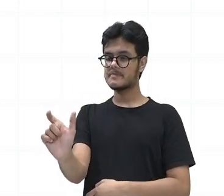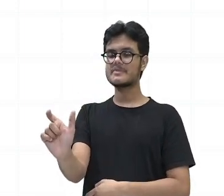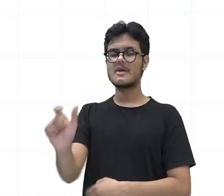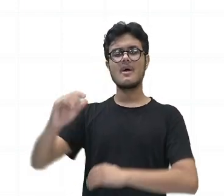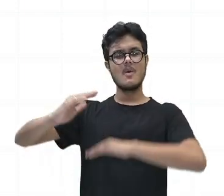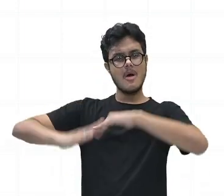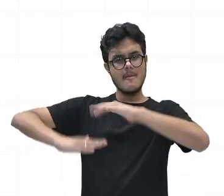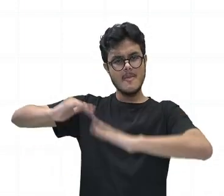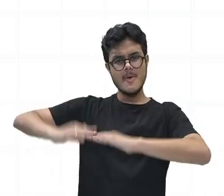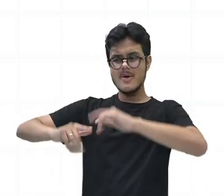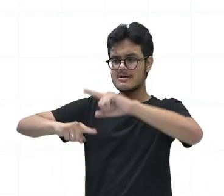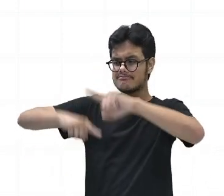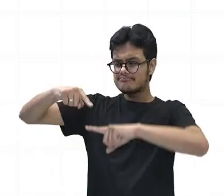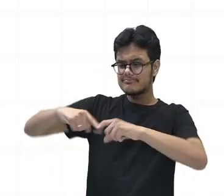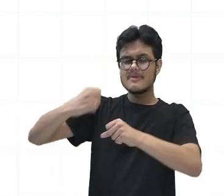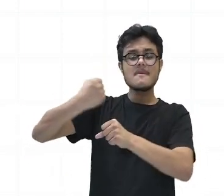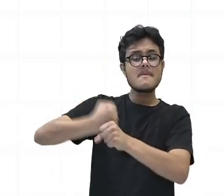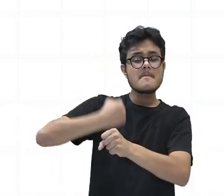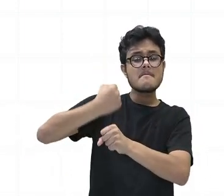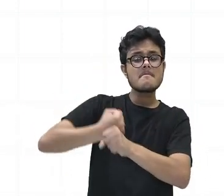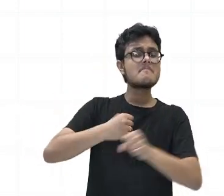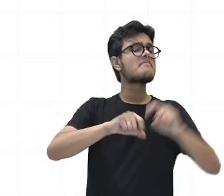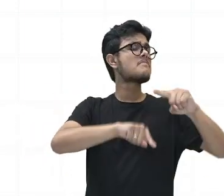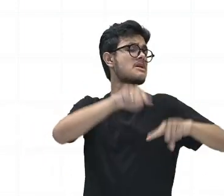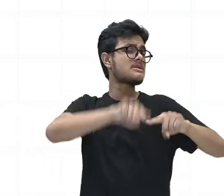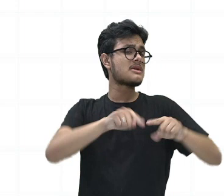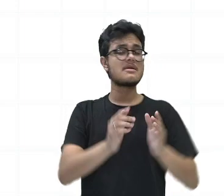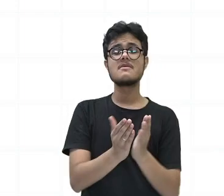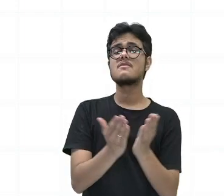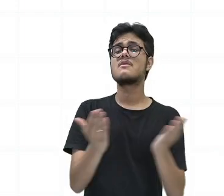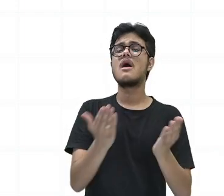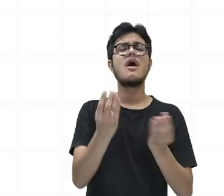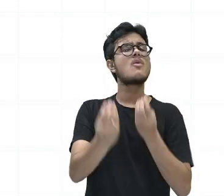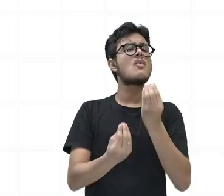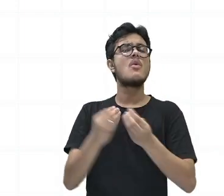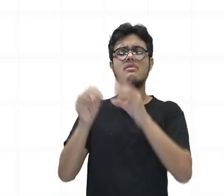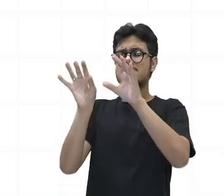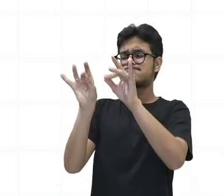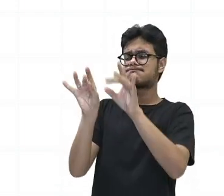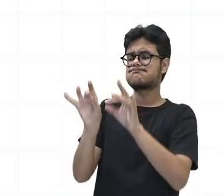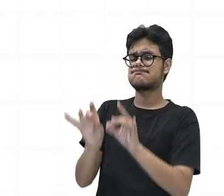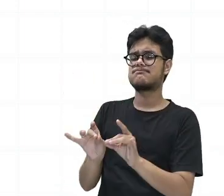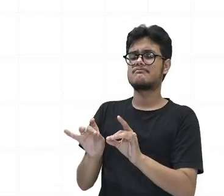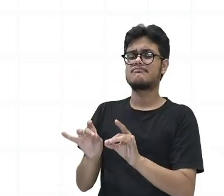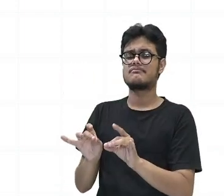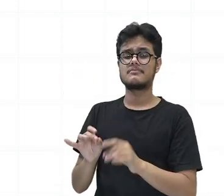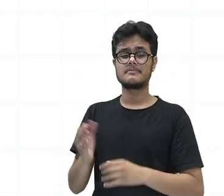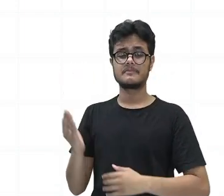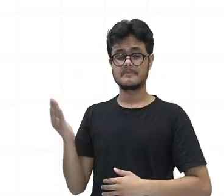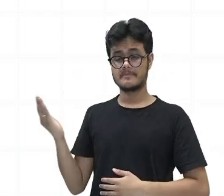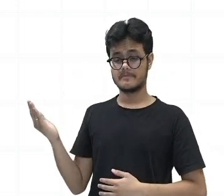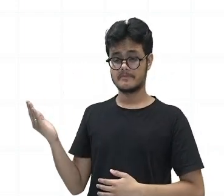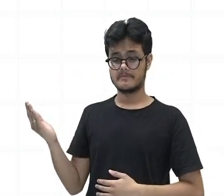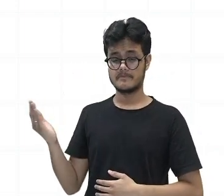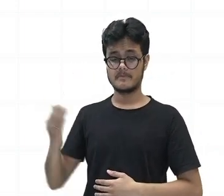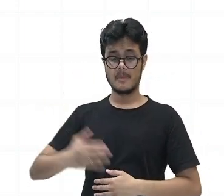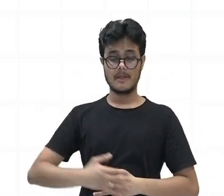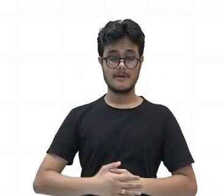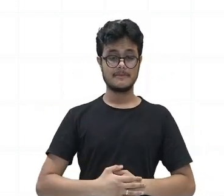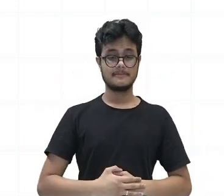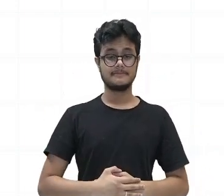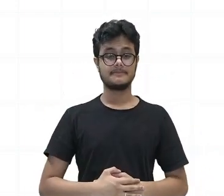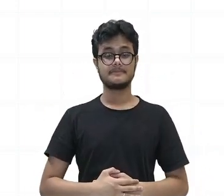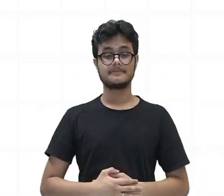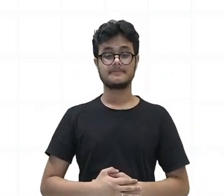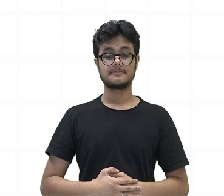vamos dizer que o luthier ele vai criar esse sitar. Ele tem que conhecer qual é a materialidade, como ele é feito. Ele é